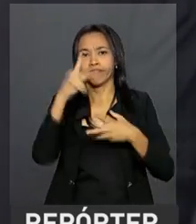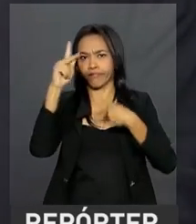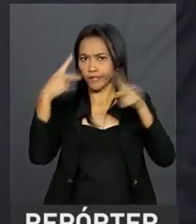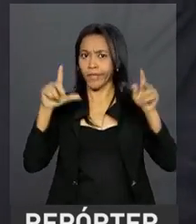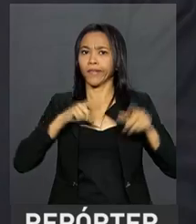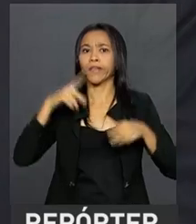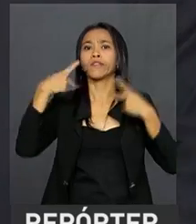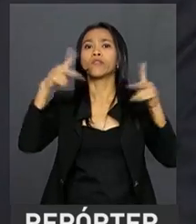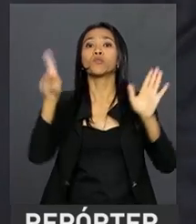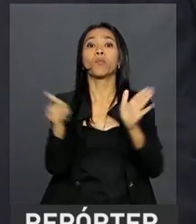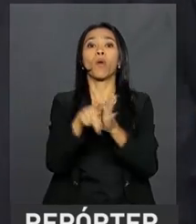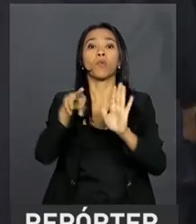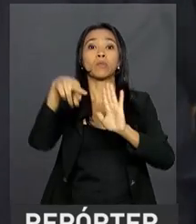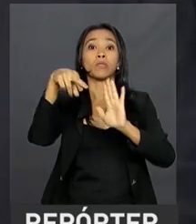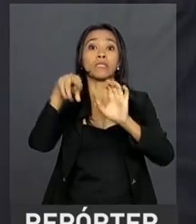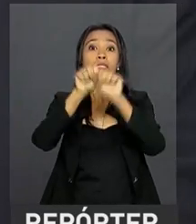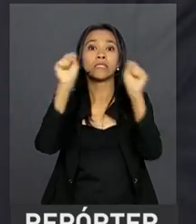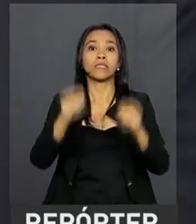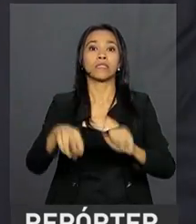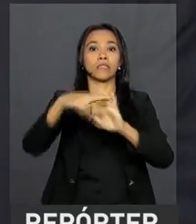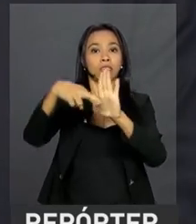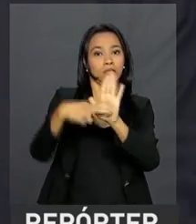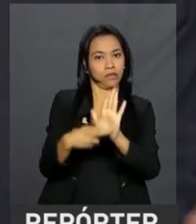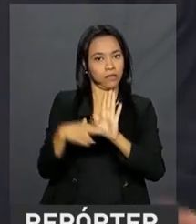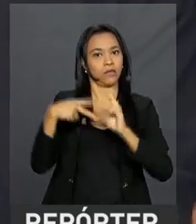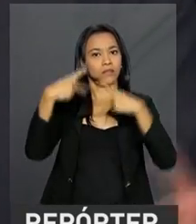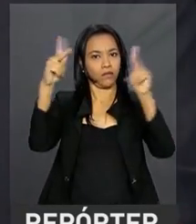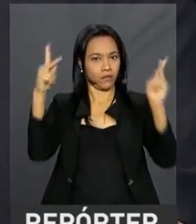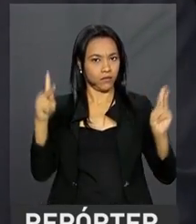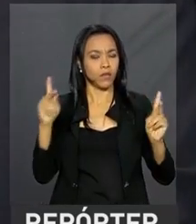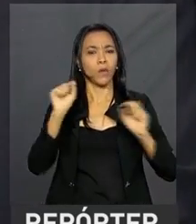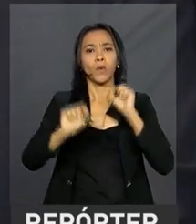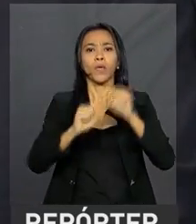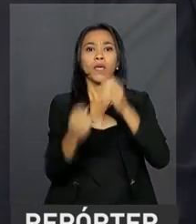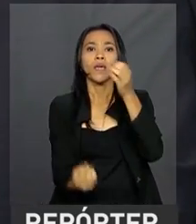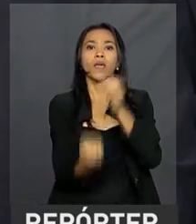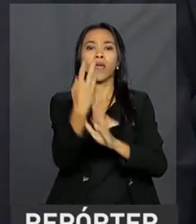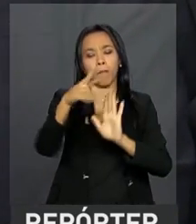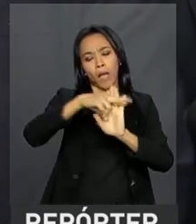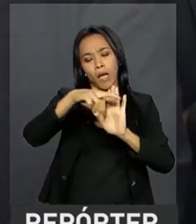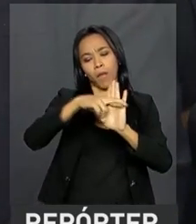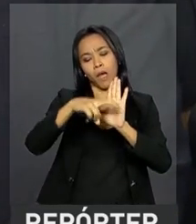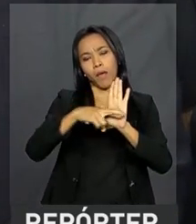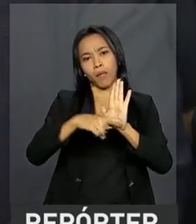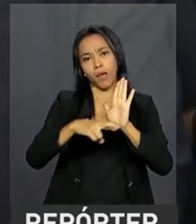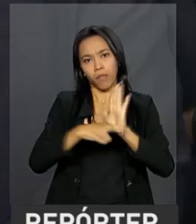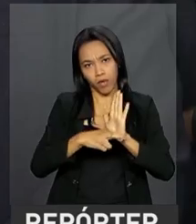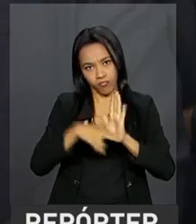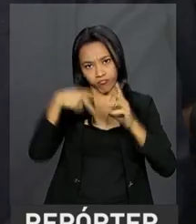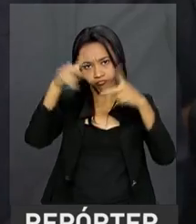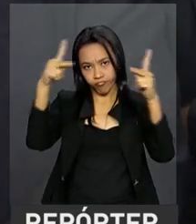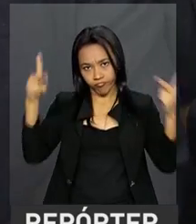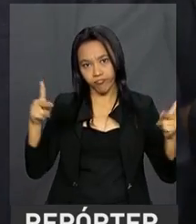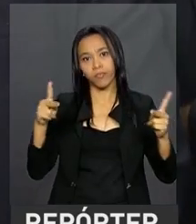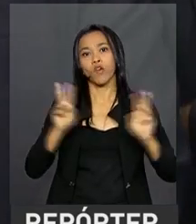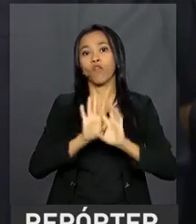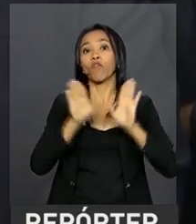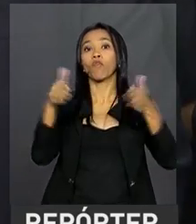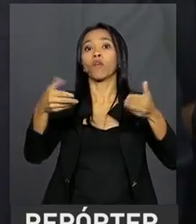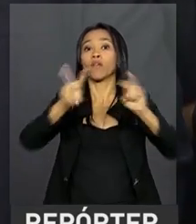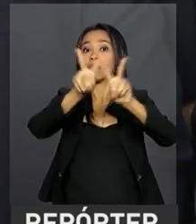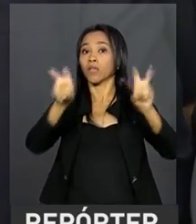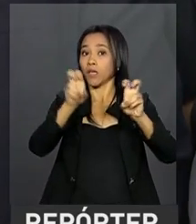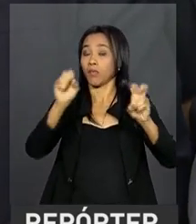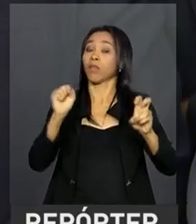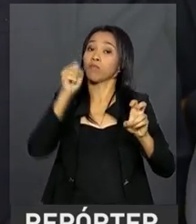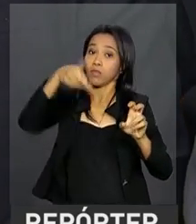seus sistemas previdenciários a edição de normas relativas a essa matéria devo dizer até